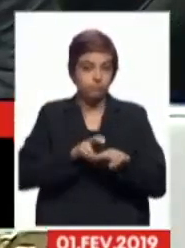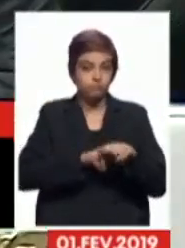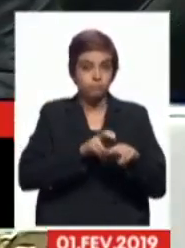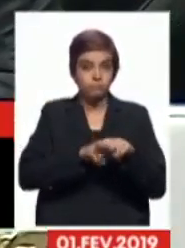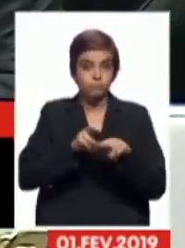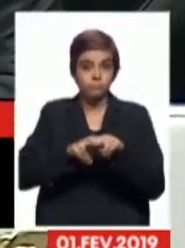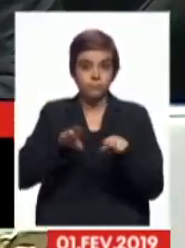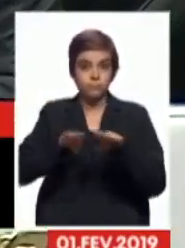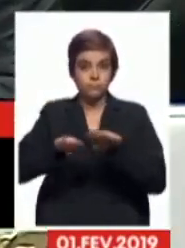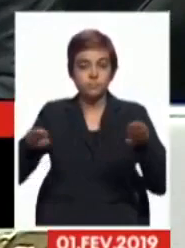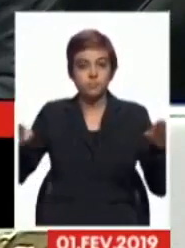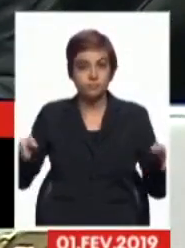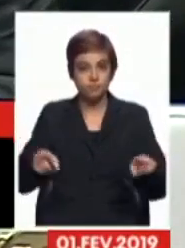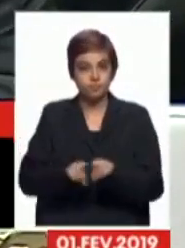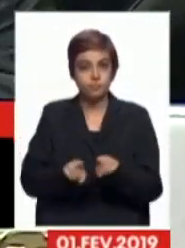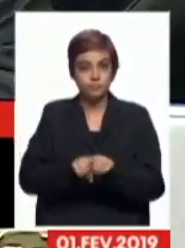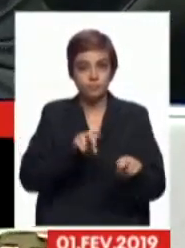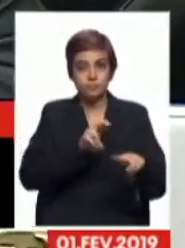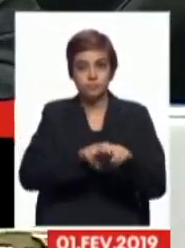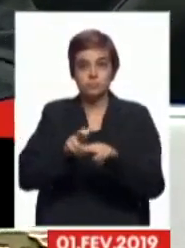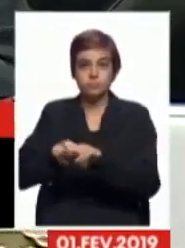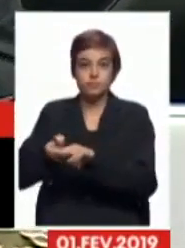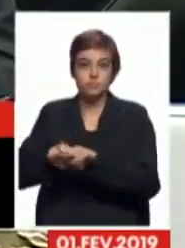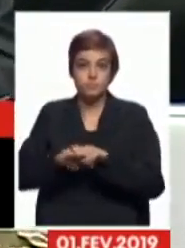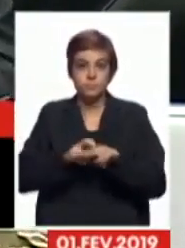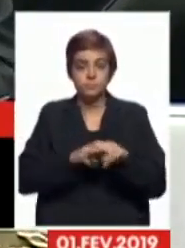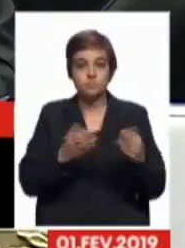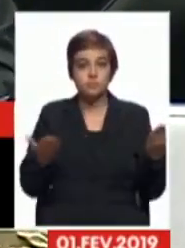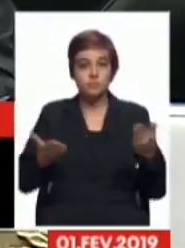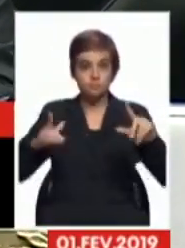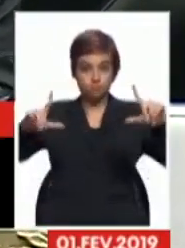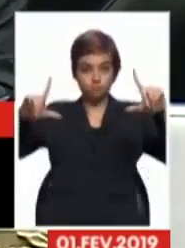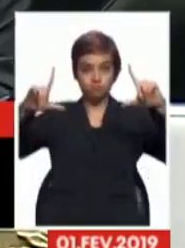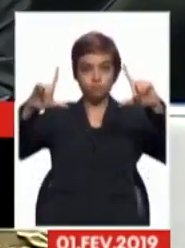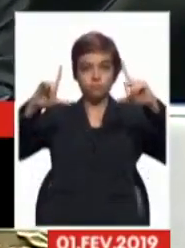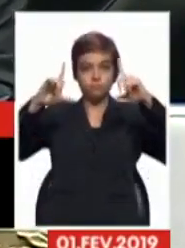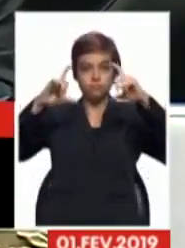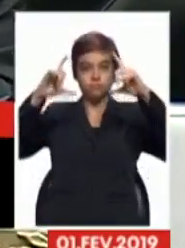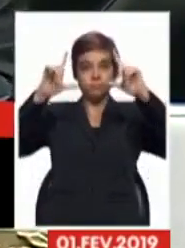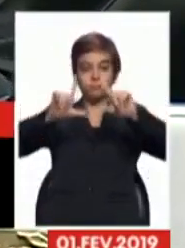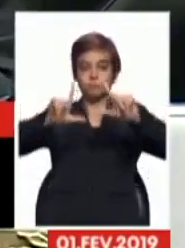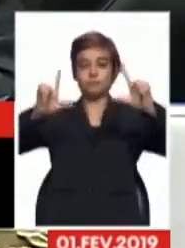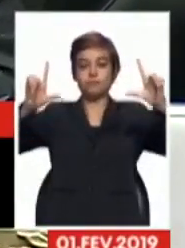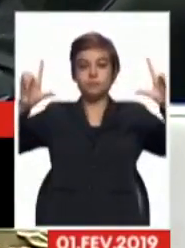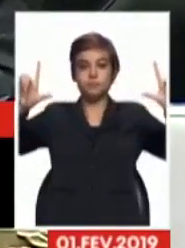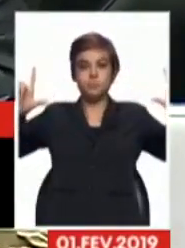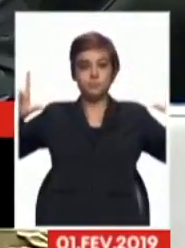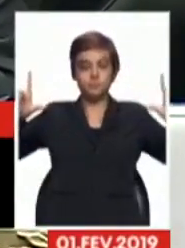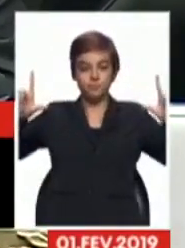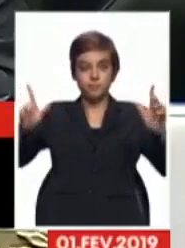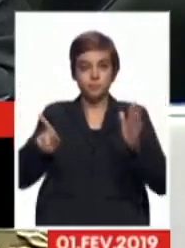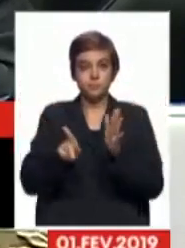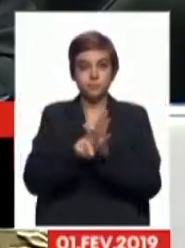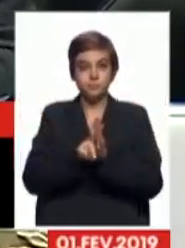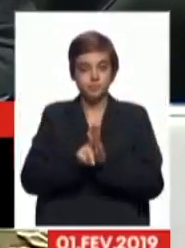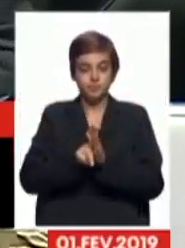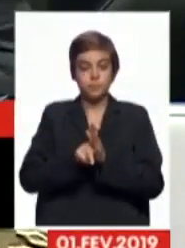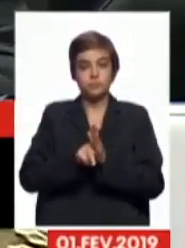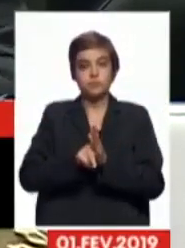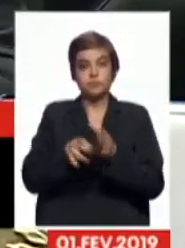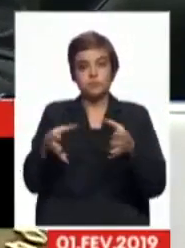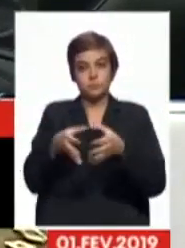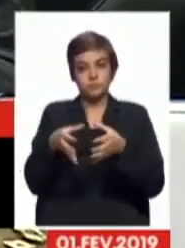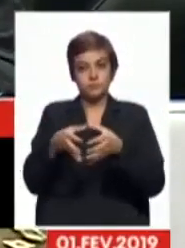que permaneça sentada para a realização da foto oficial da 19ª legislatura.